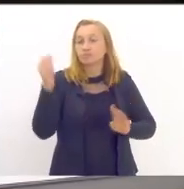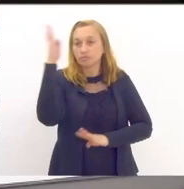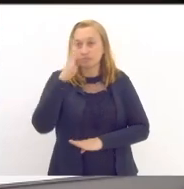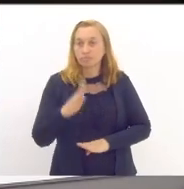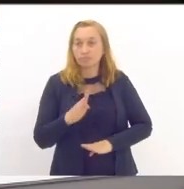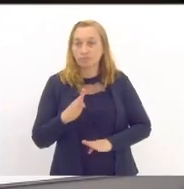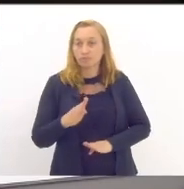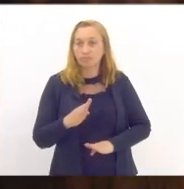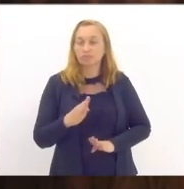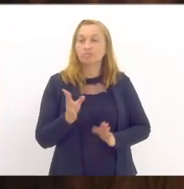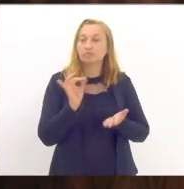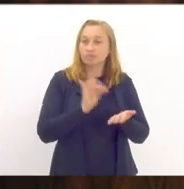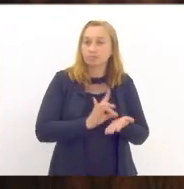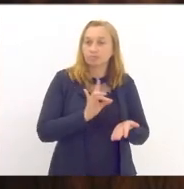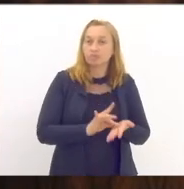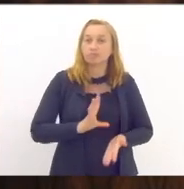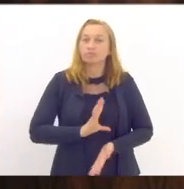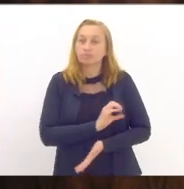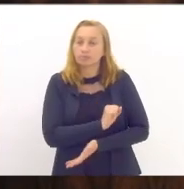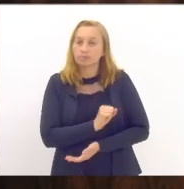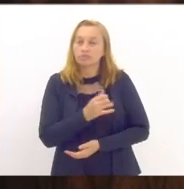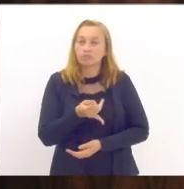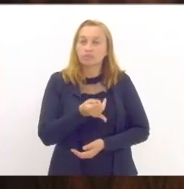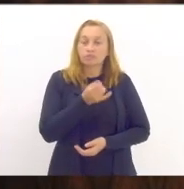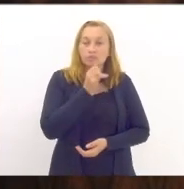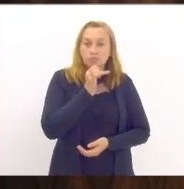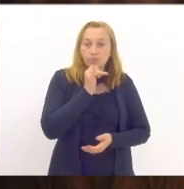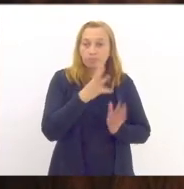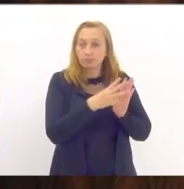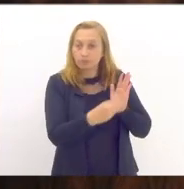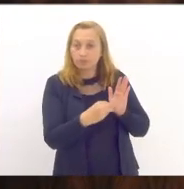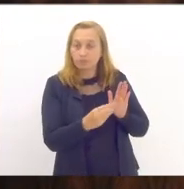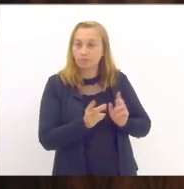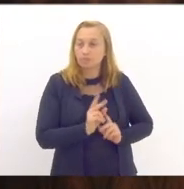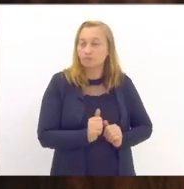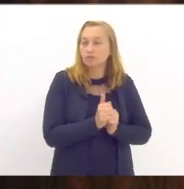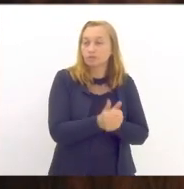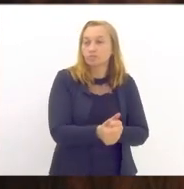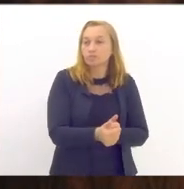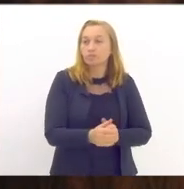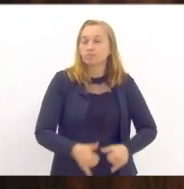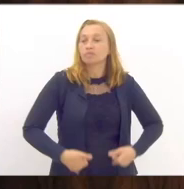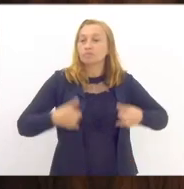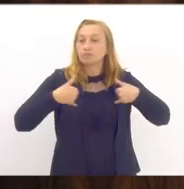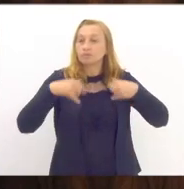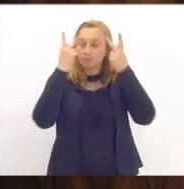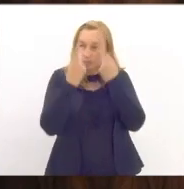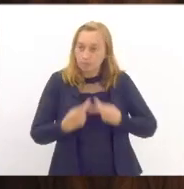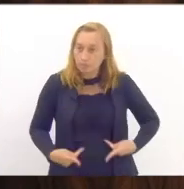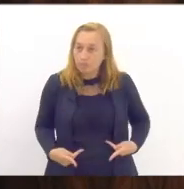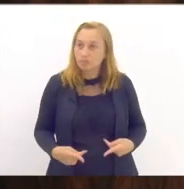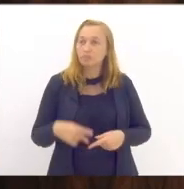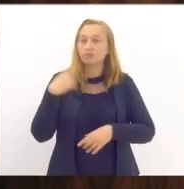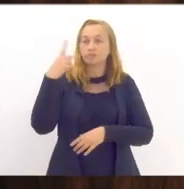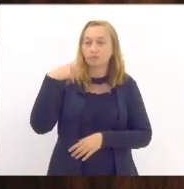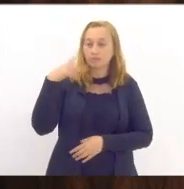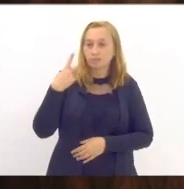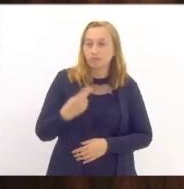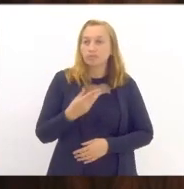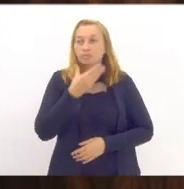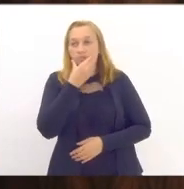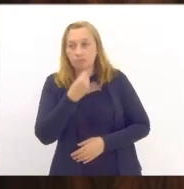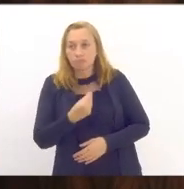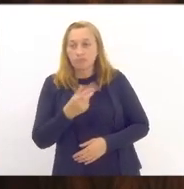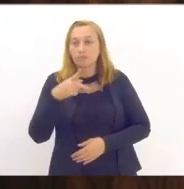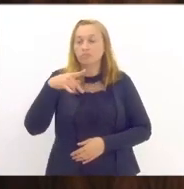grande sinal de verdade e de amor. Um exemplo a ser seguido. Que muito me orgulho, como ser humano, como parlamentar, como homem,